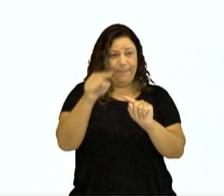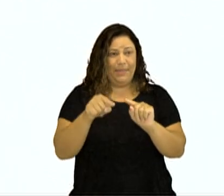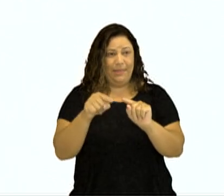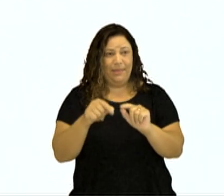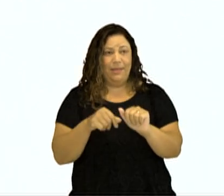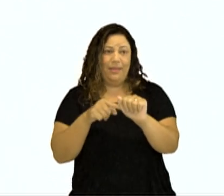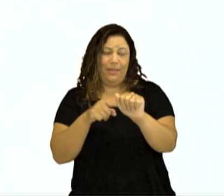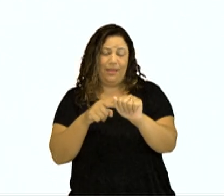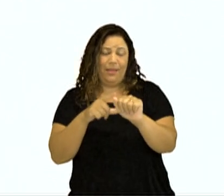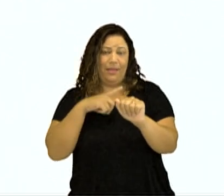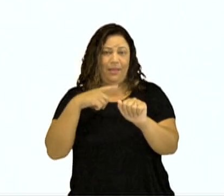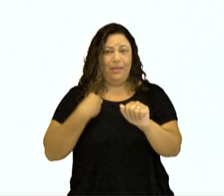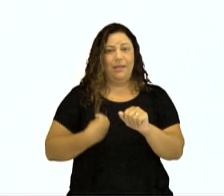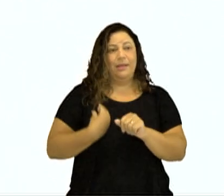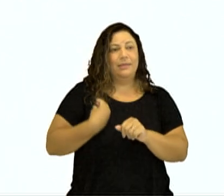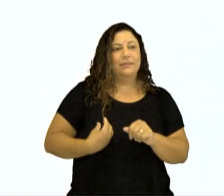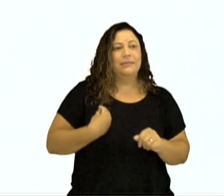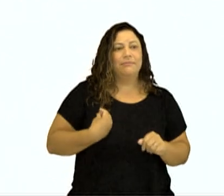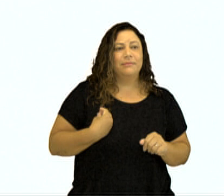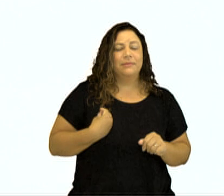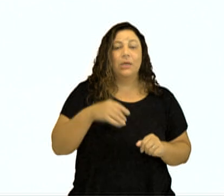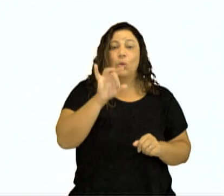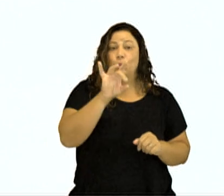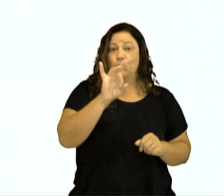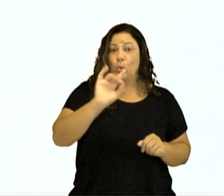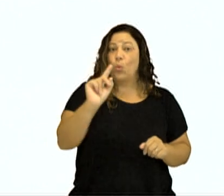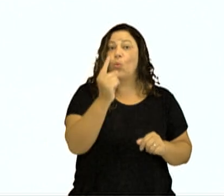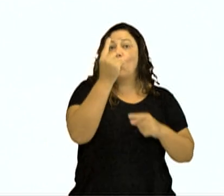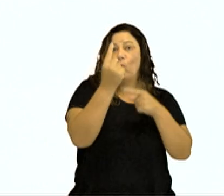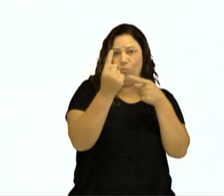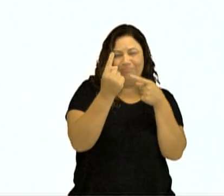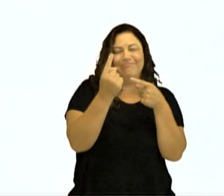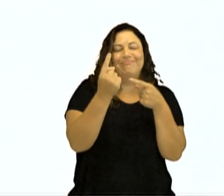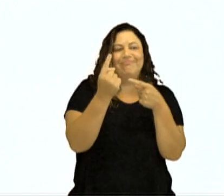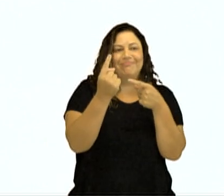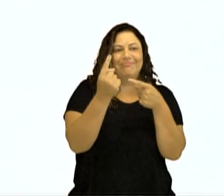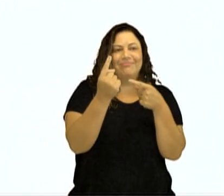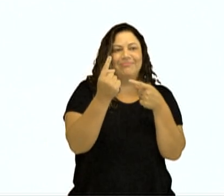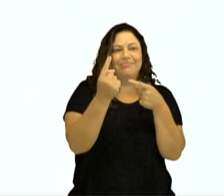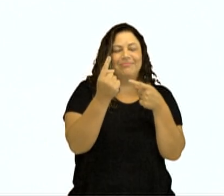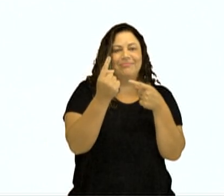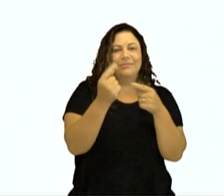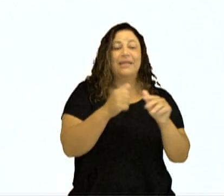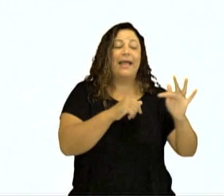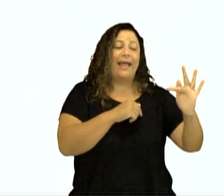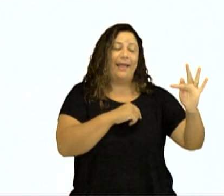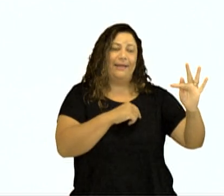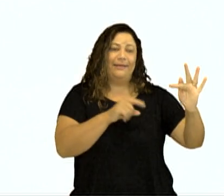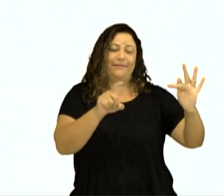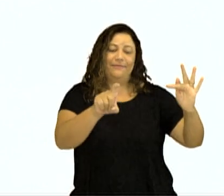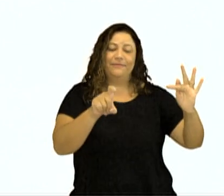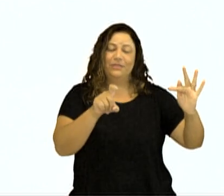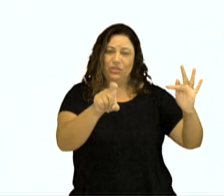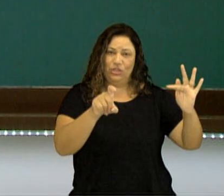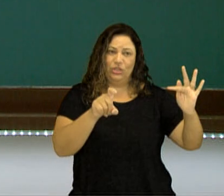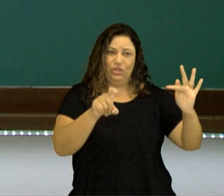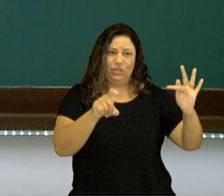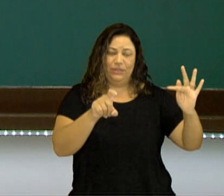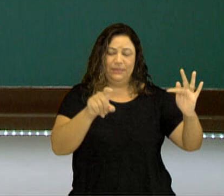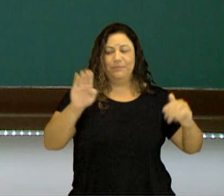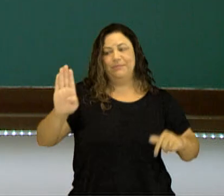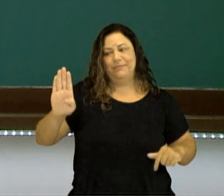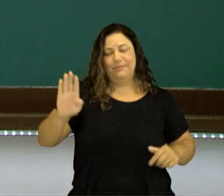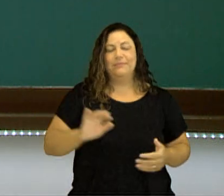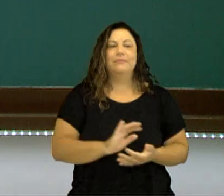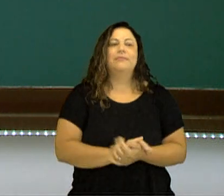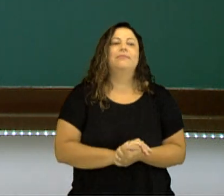E existir um e somente um F de X pertencente a B. Esse